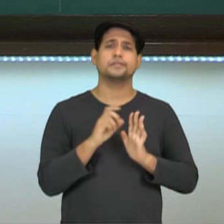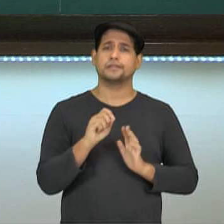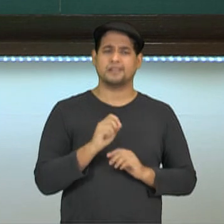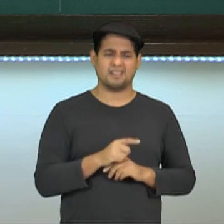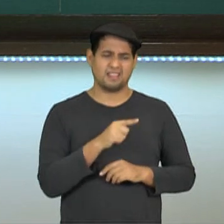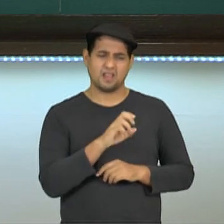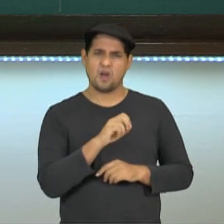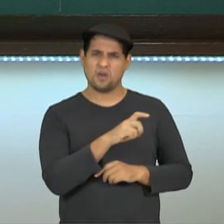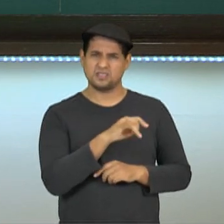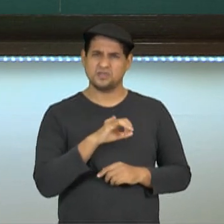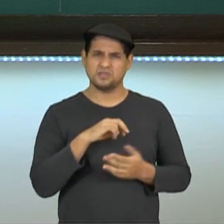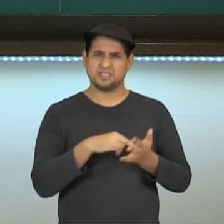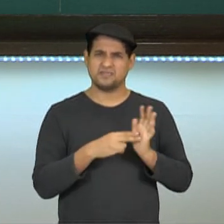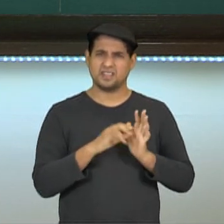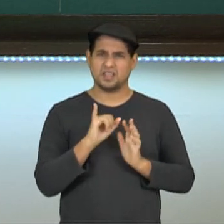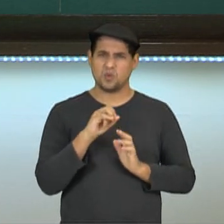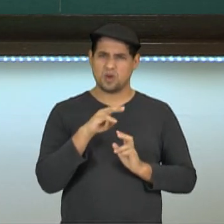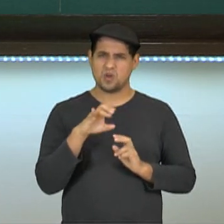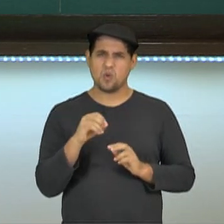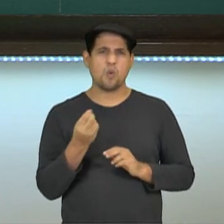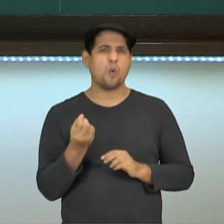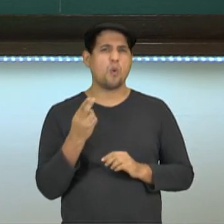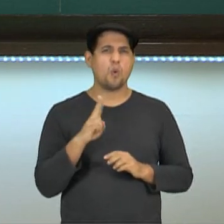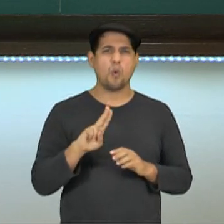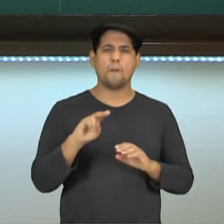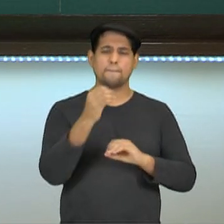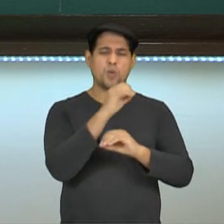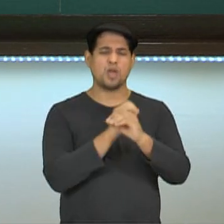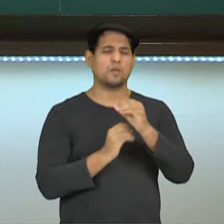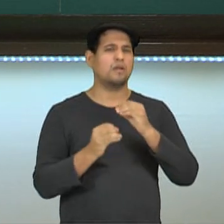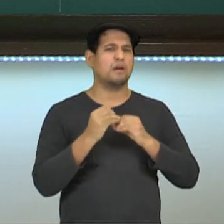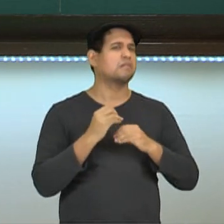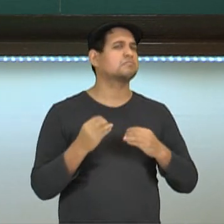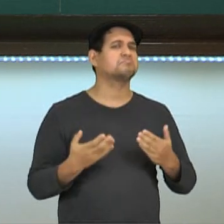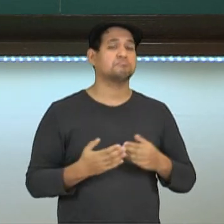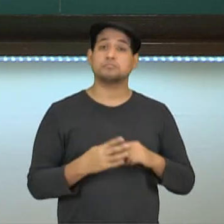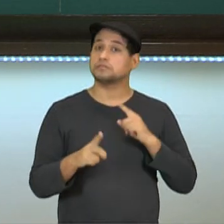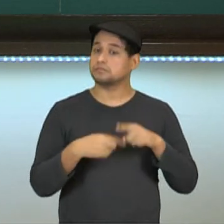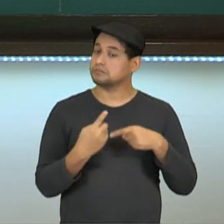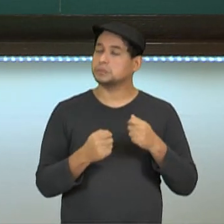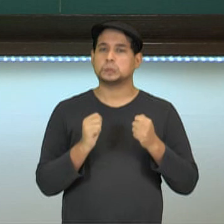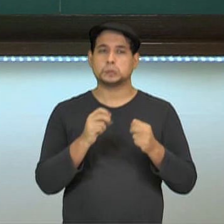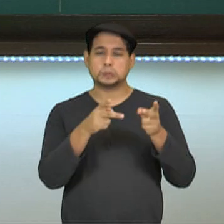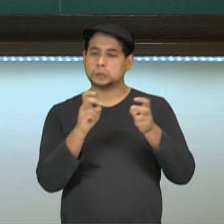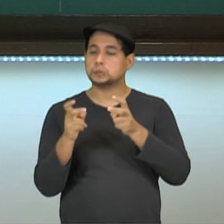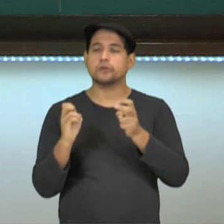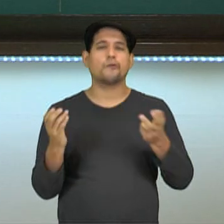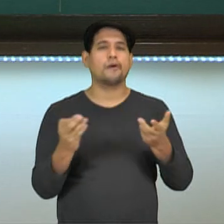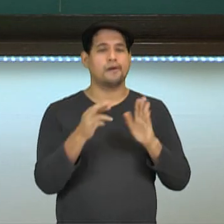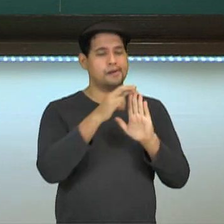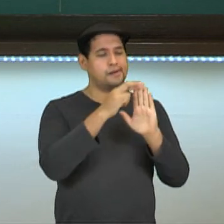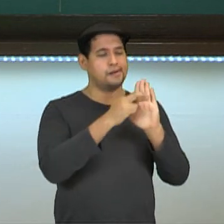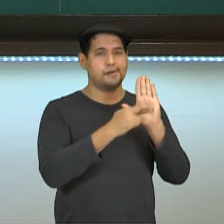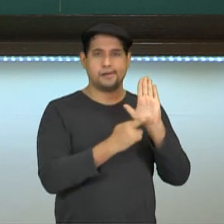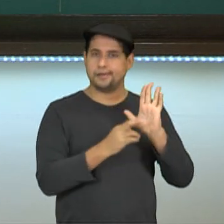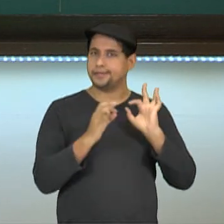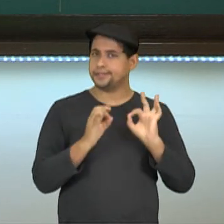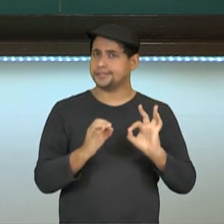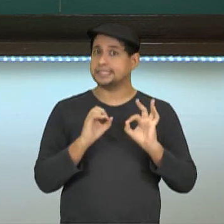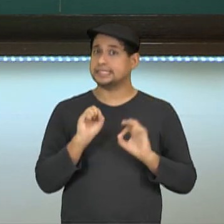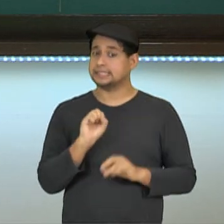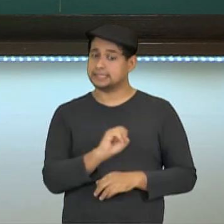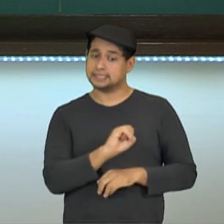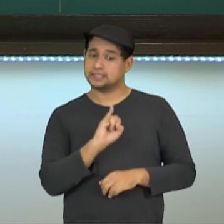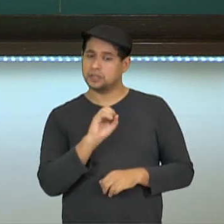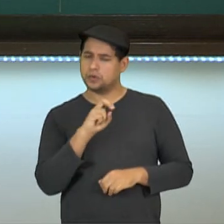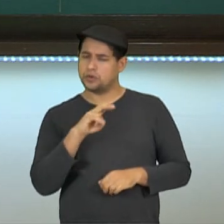esse óxido é iônico ou é molecular? E aí sim você vai ver qual é a regrinha, né? Se for iônico